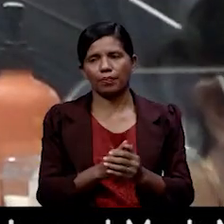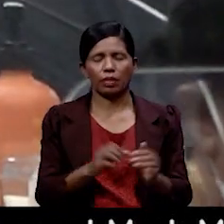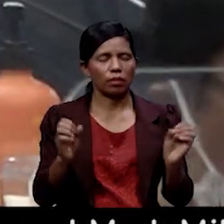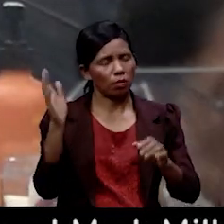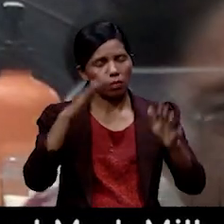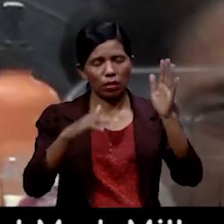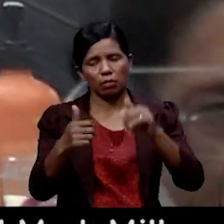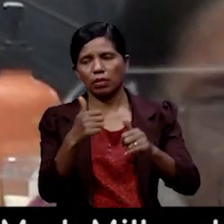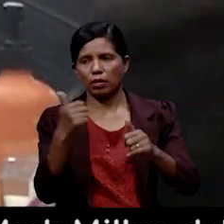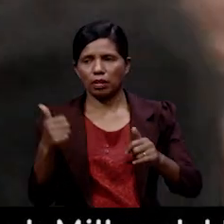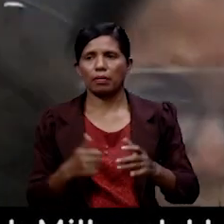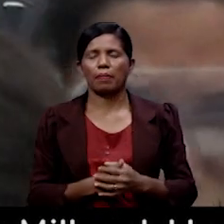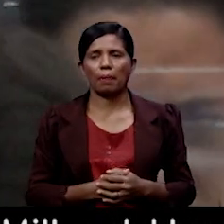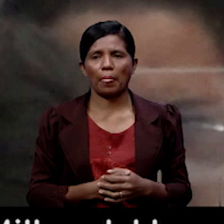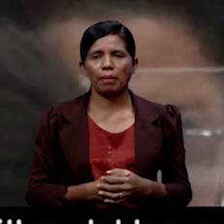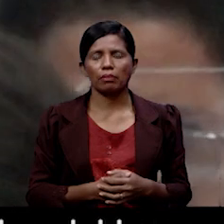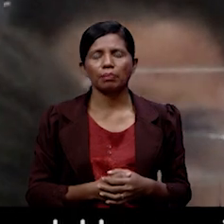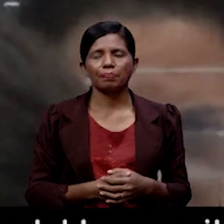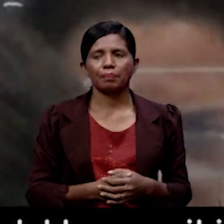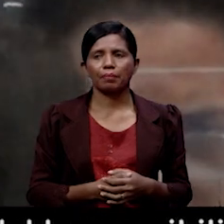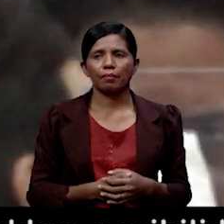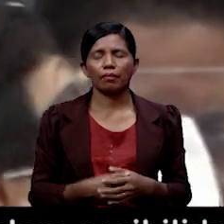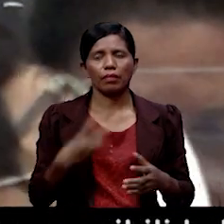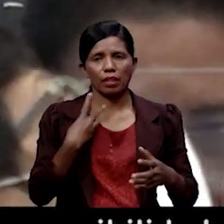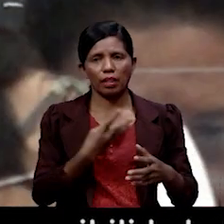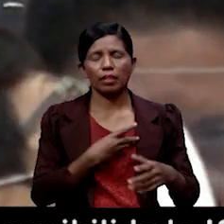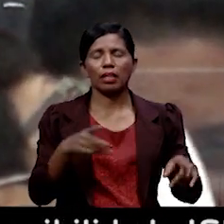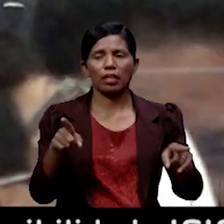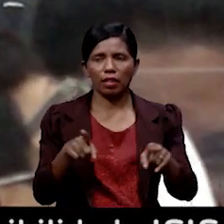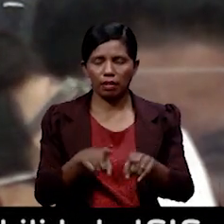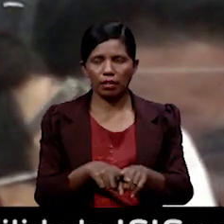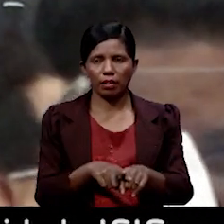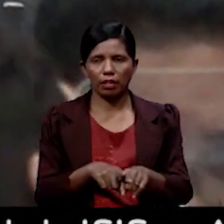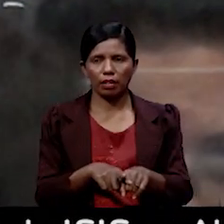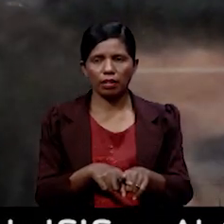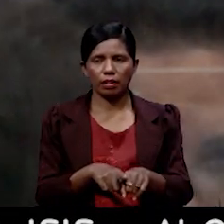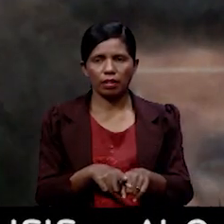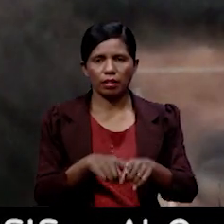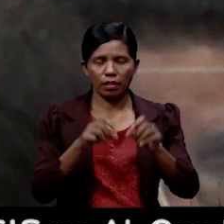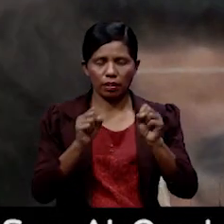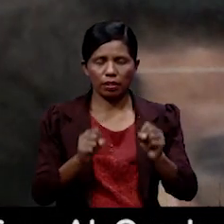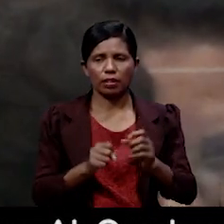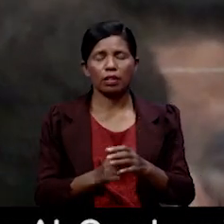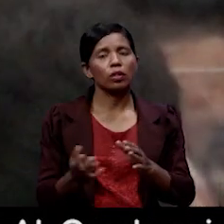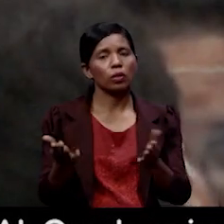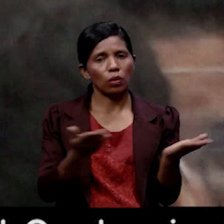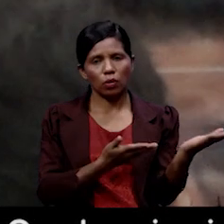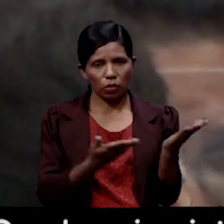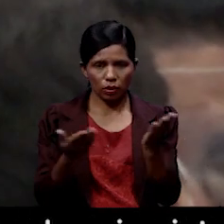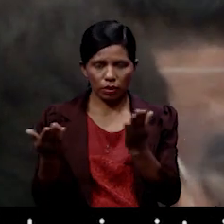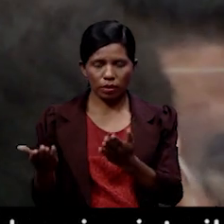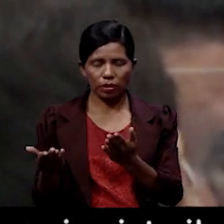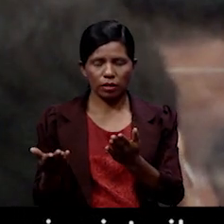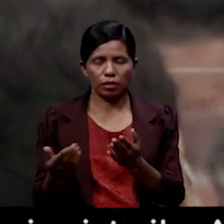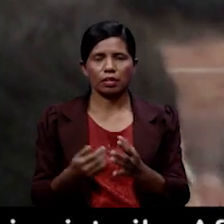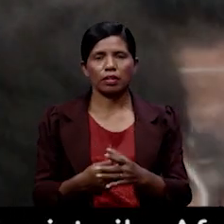célula, problemas, e tem... E tem, né, a relação diplomática, tem que ter, tem que ter, tem que ter, tem que ter, tem que